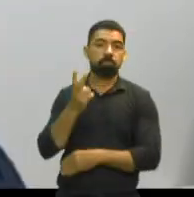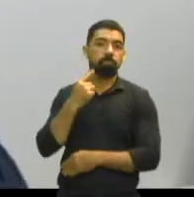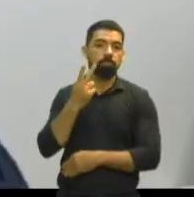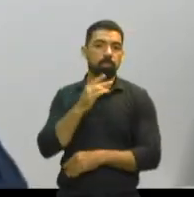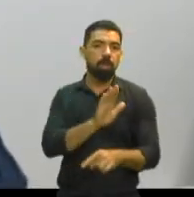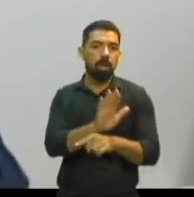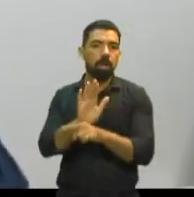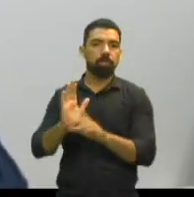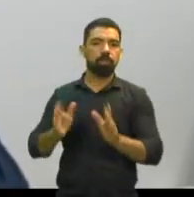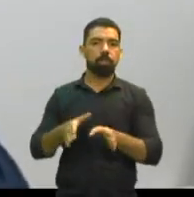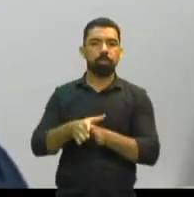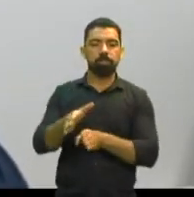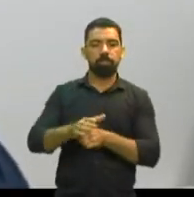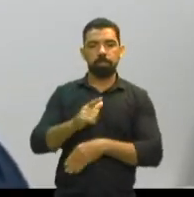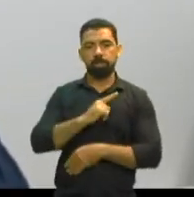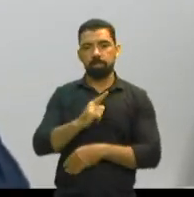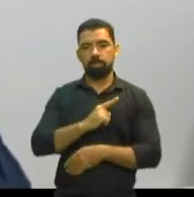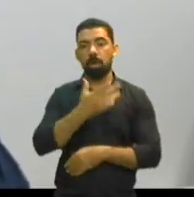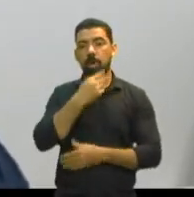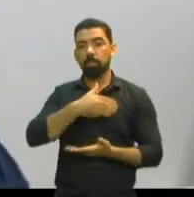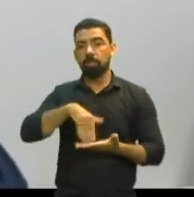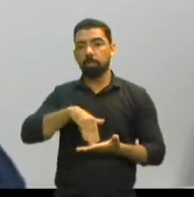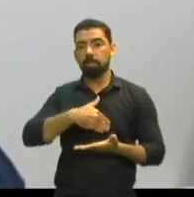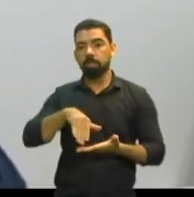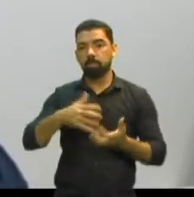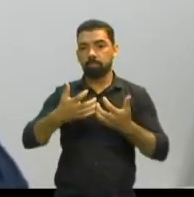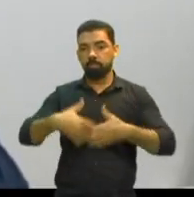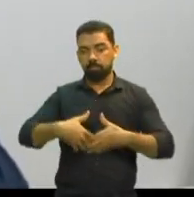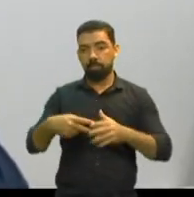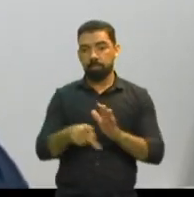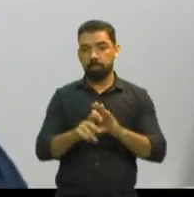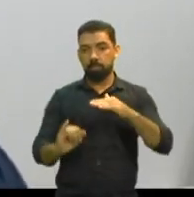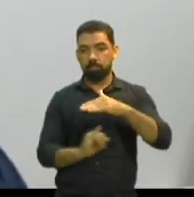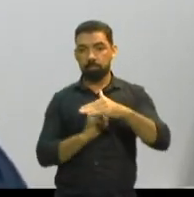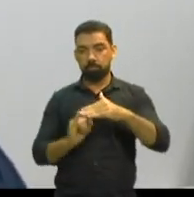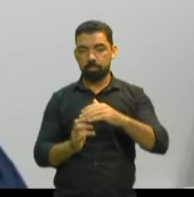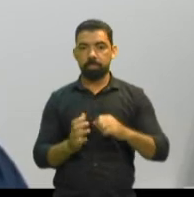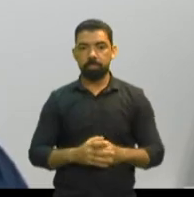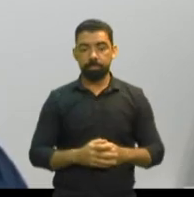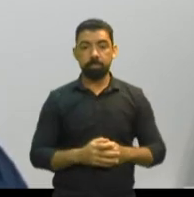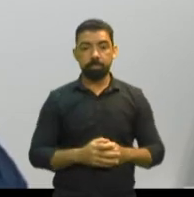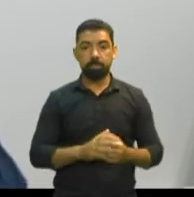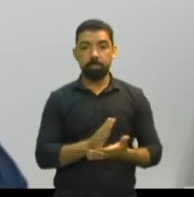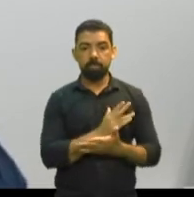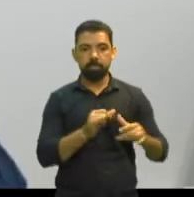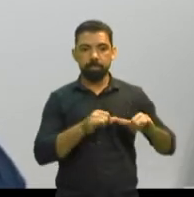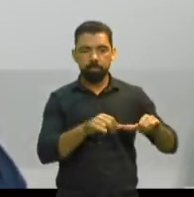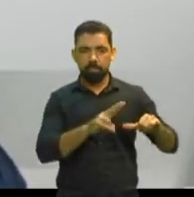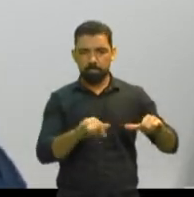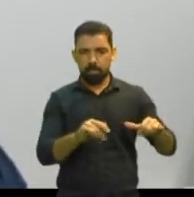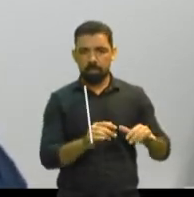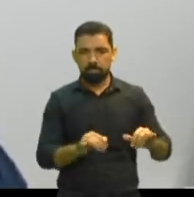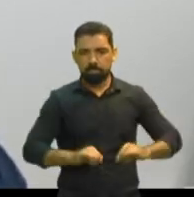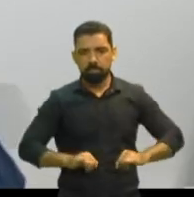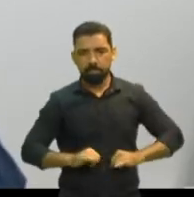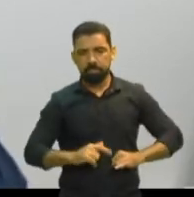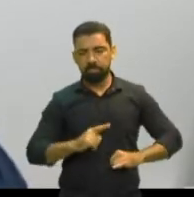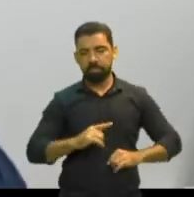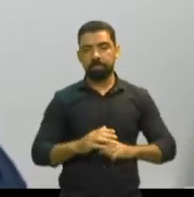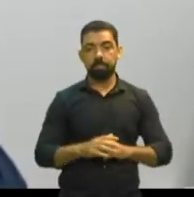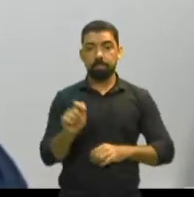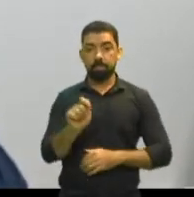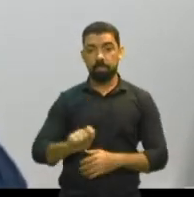secretário executivo da entidade. Micro e pequenas empresas não serão afetadas pela nova medida. A Associação Cearense de Supermercados, a